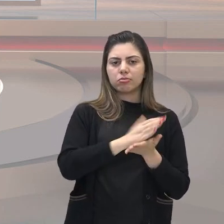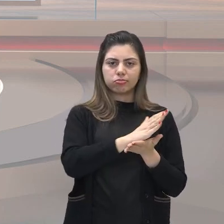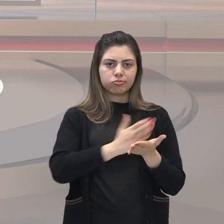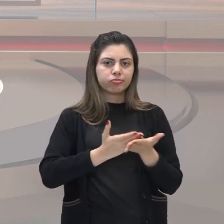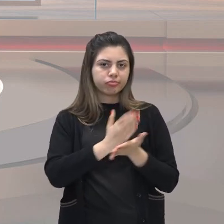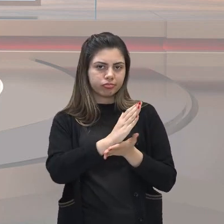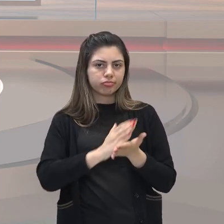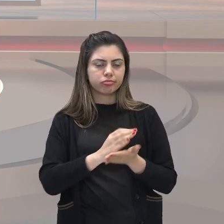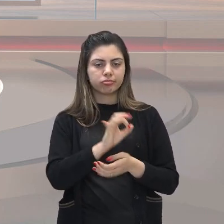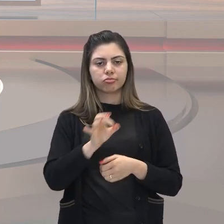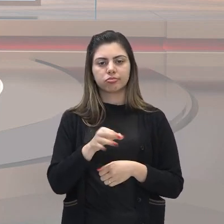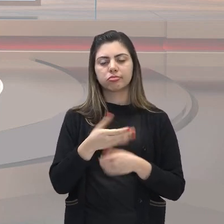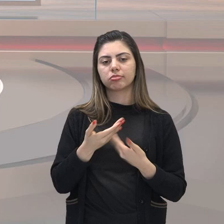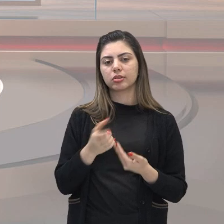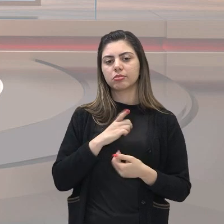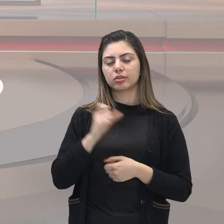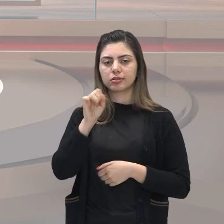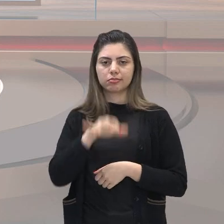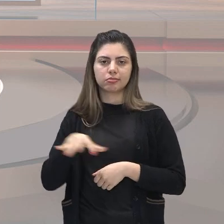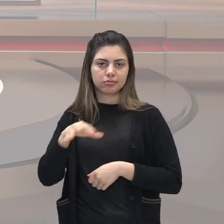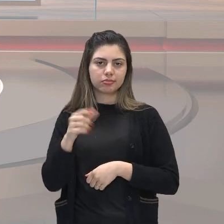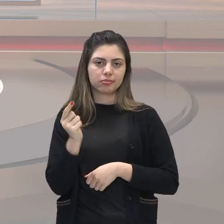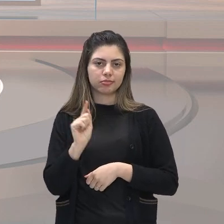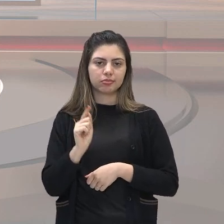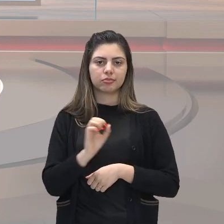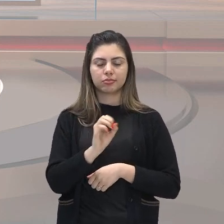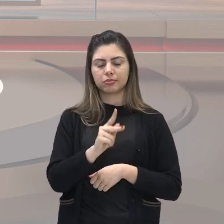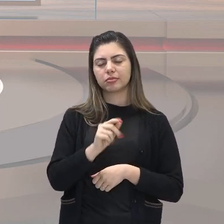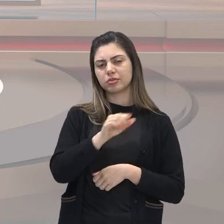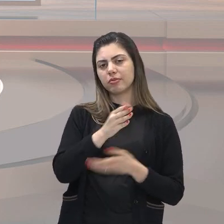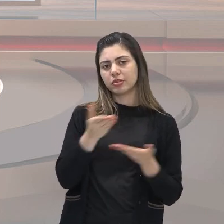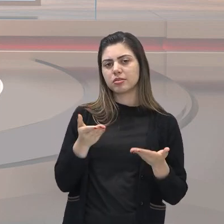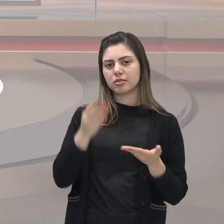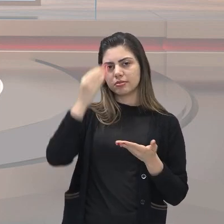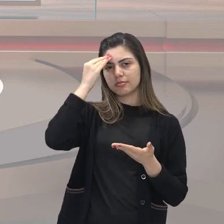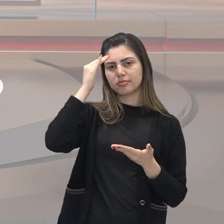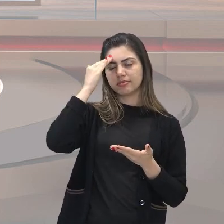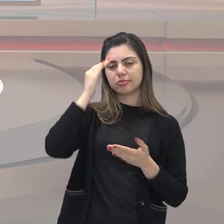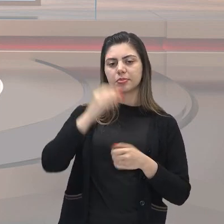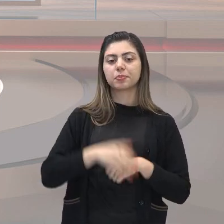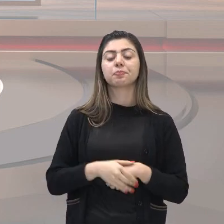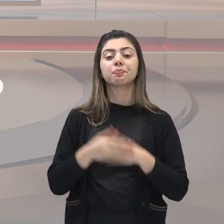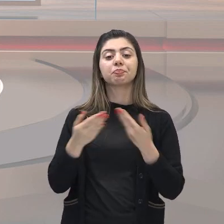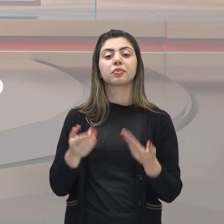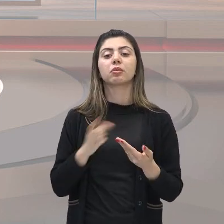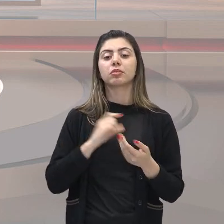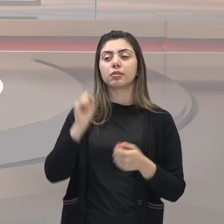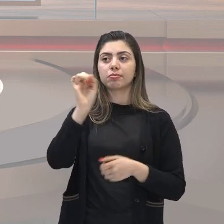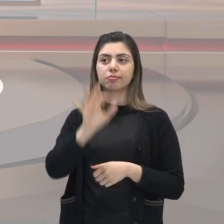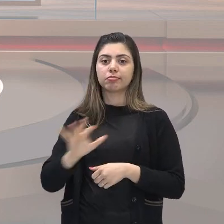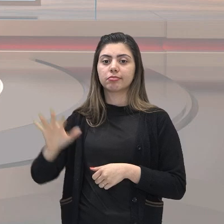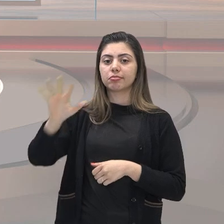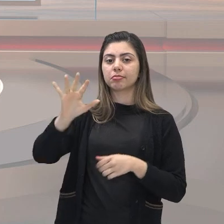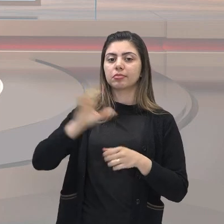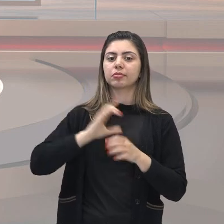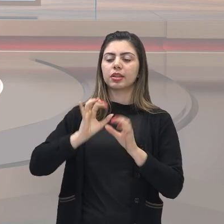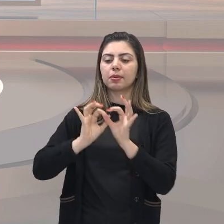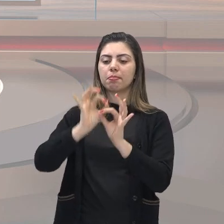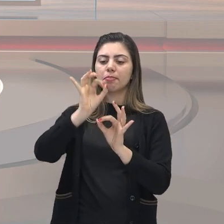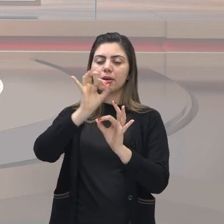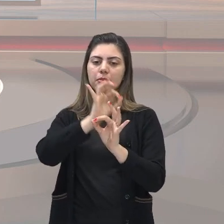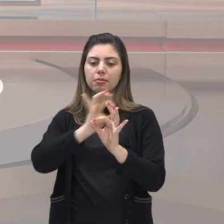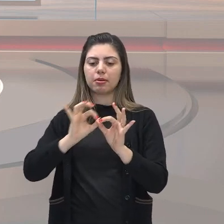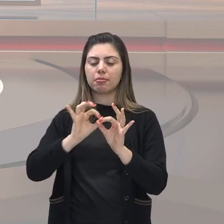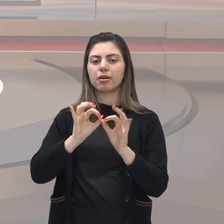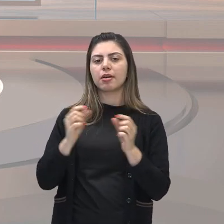tá bom? Entrando um pouco na área da geografia. Só para você compreender, então, cada linhazinha dessa, cada territóriozinho desse